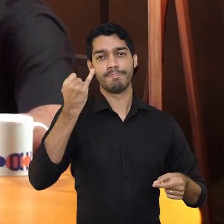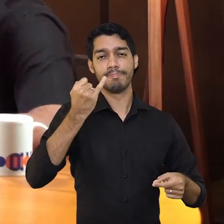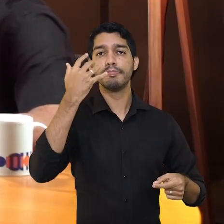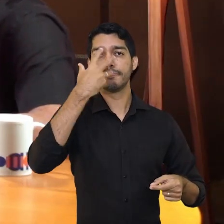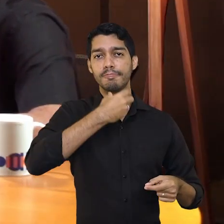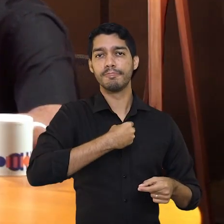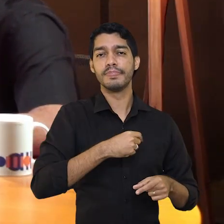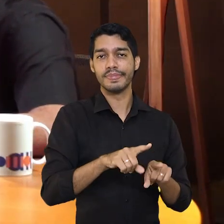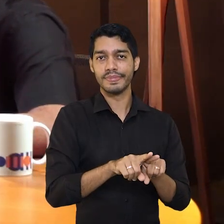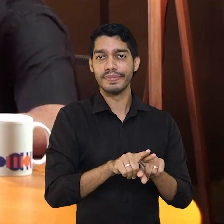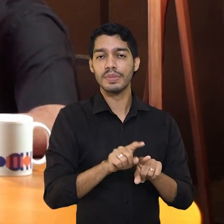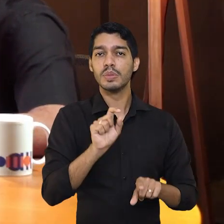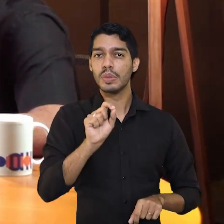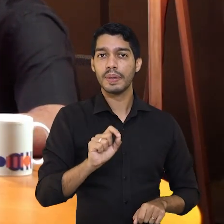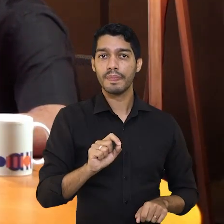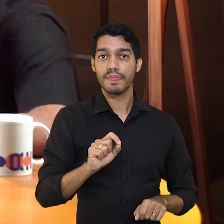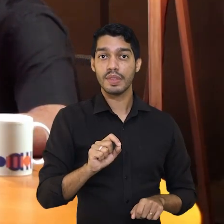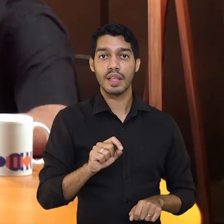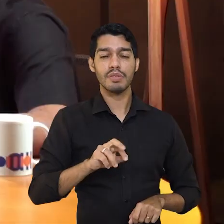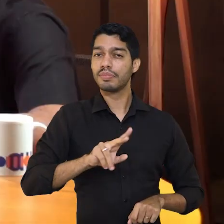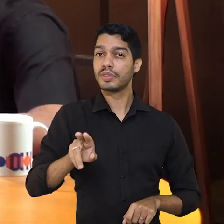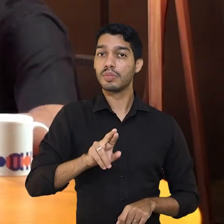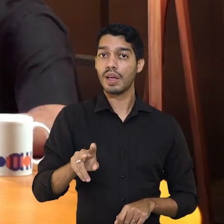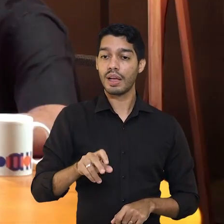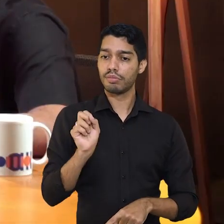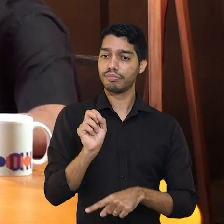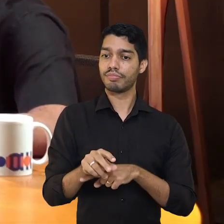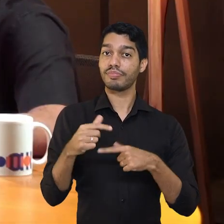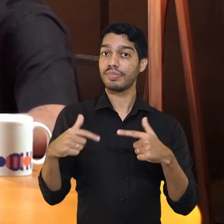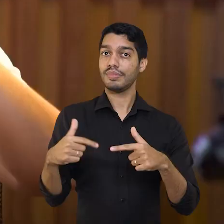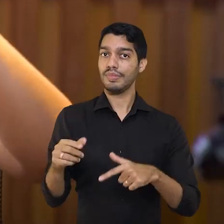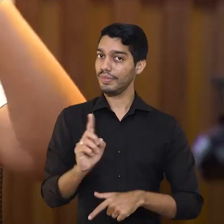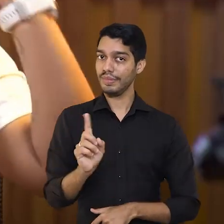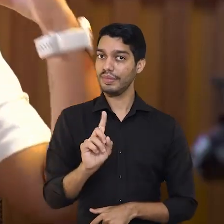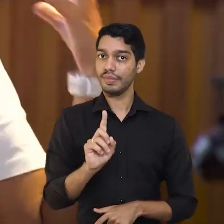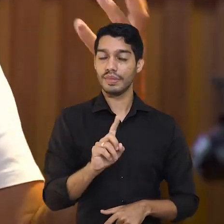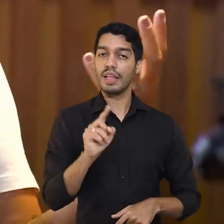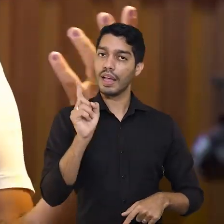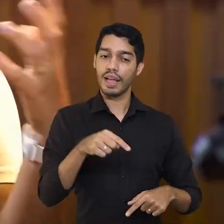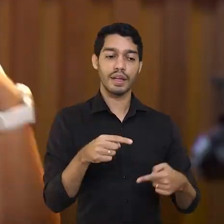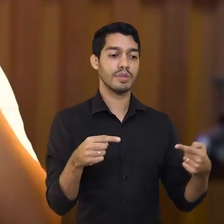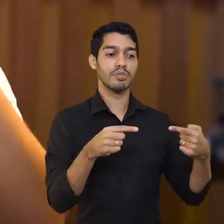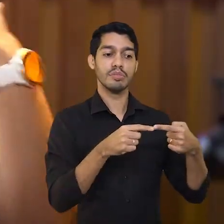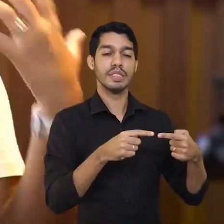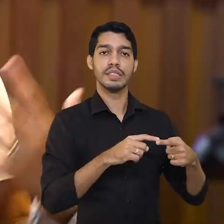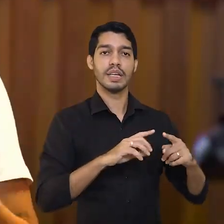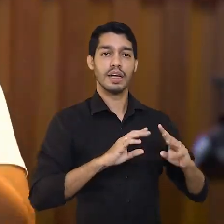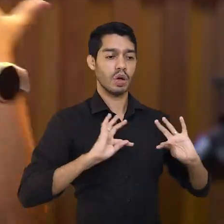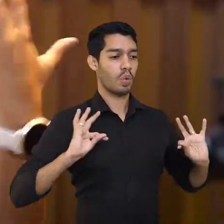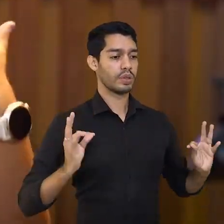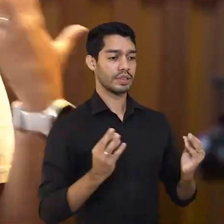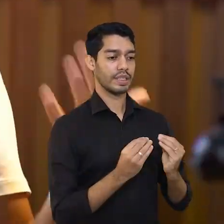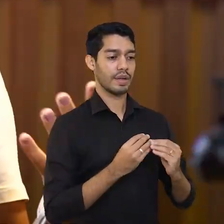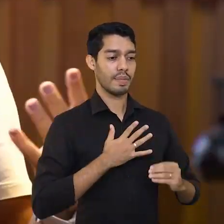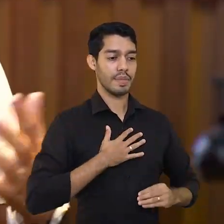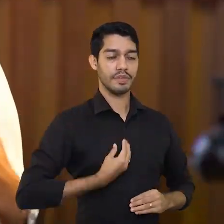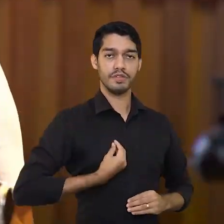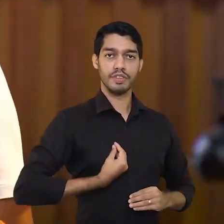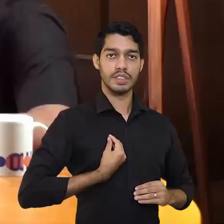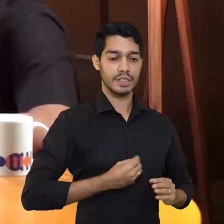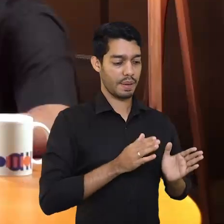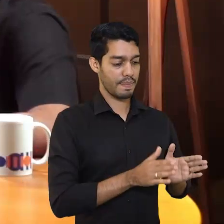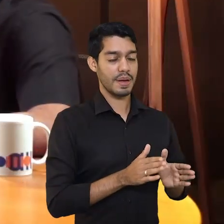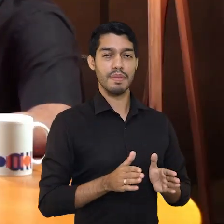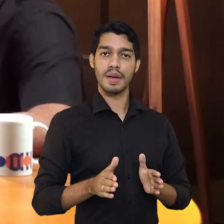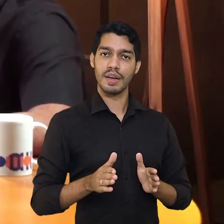muito bonita, que não fala sobre mercado de trabalho, fala sobre toda uma organização para a vida.